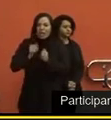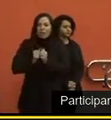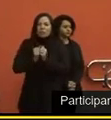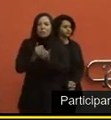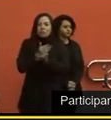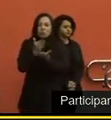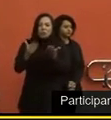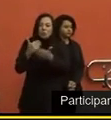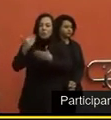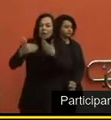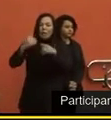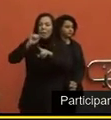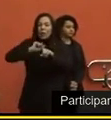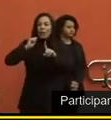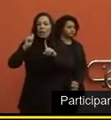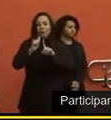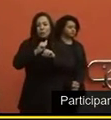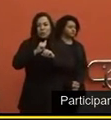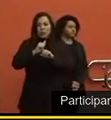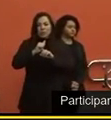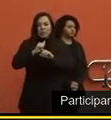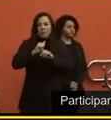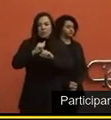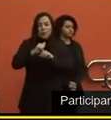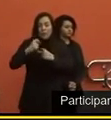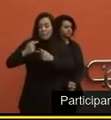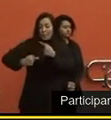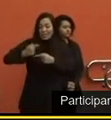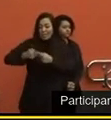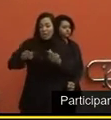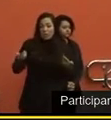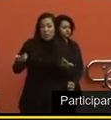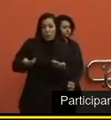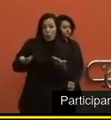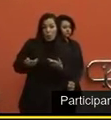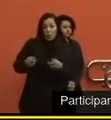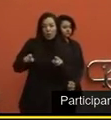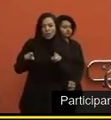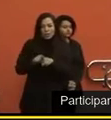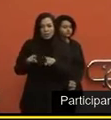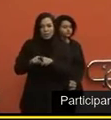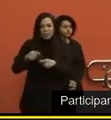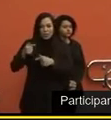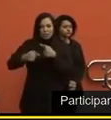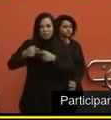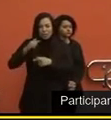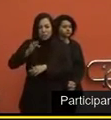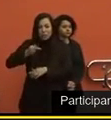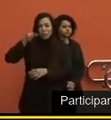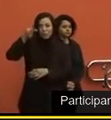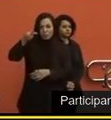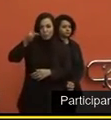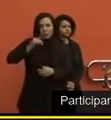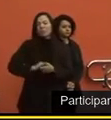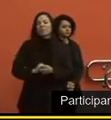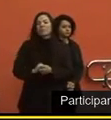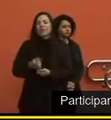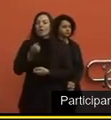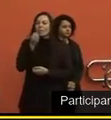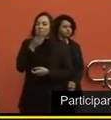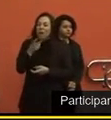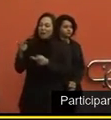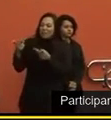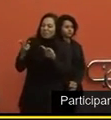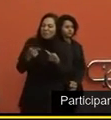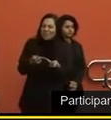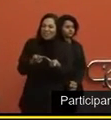uma sociedade melhor, tanto para as gerações atuais como para as vindouras. Sejam